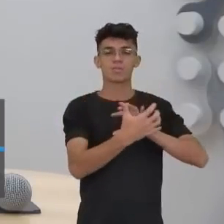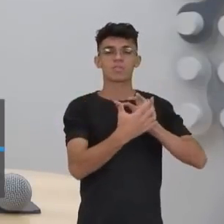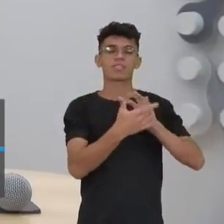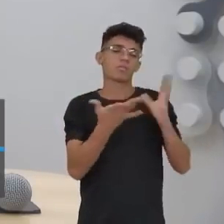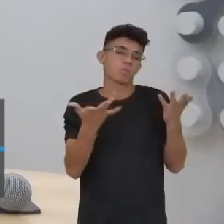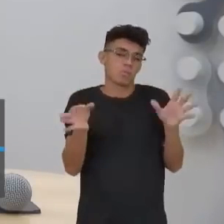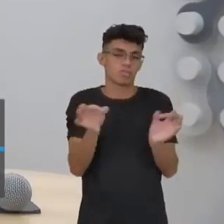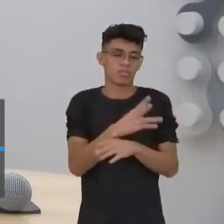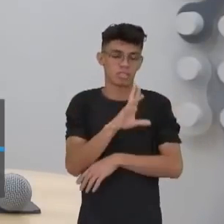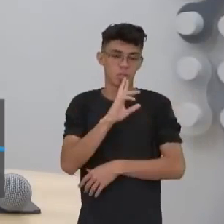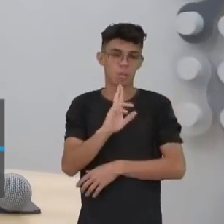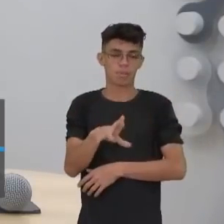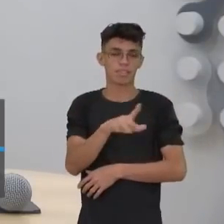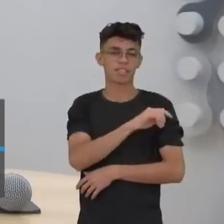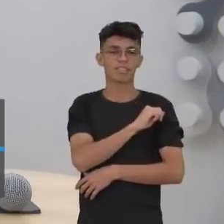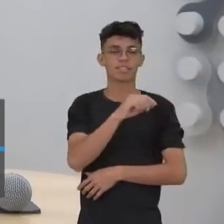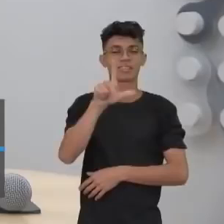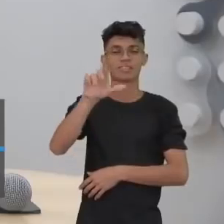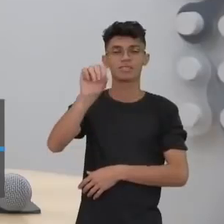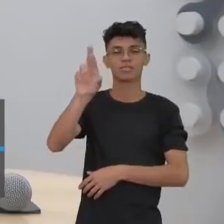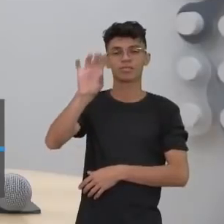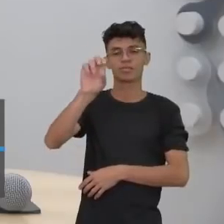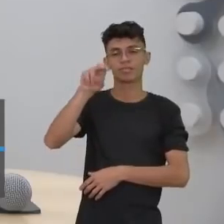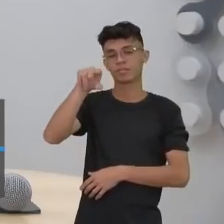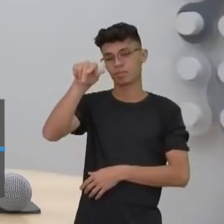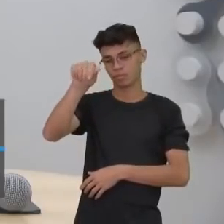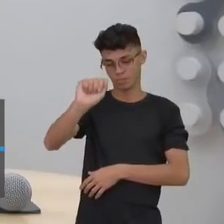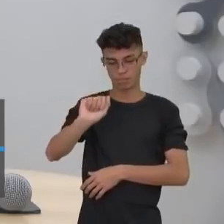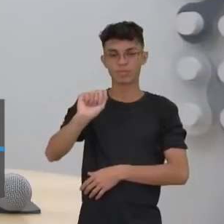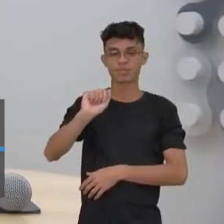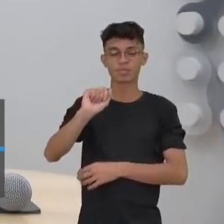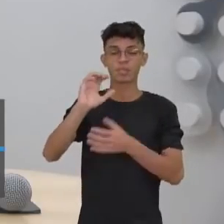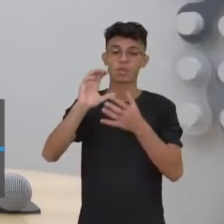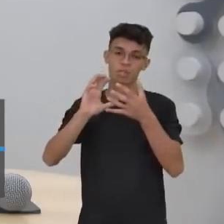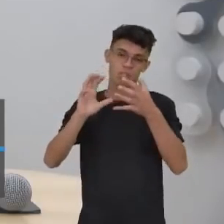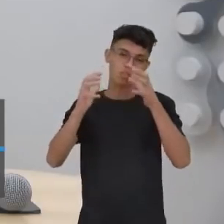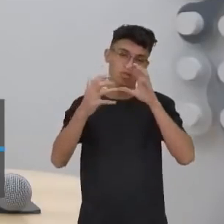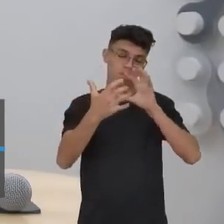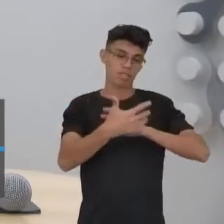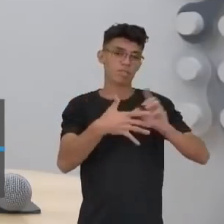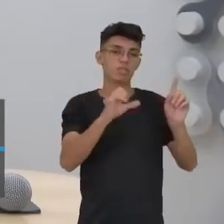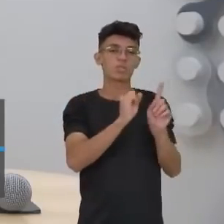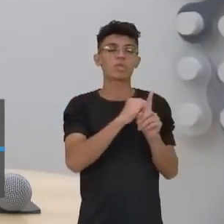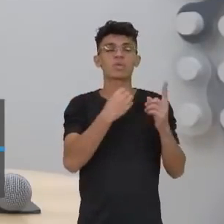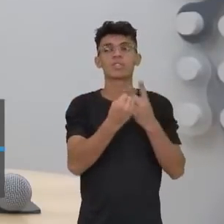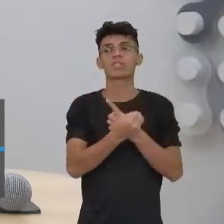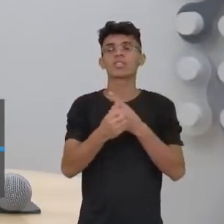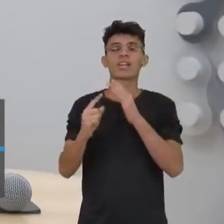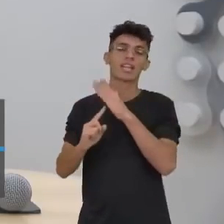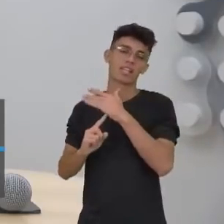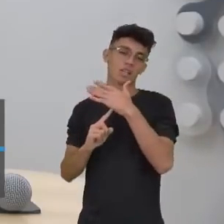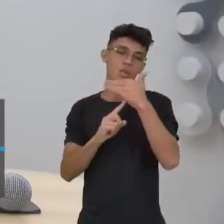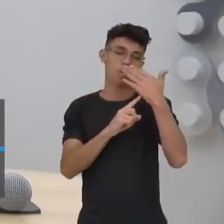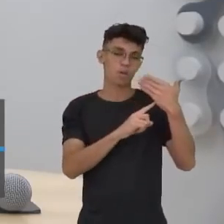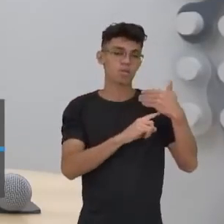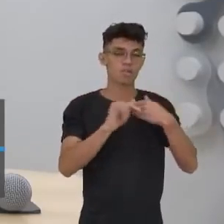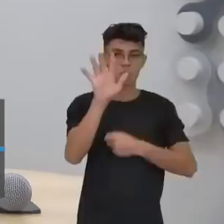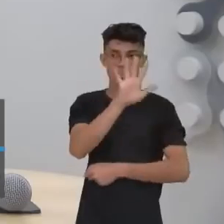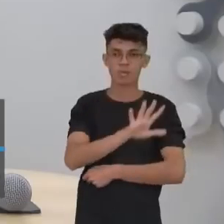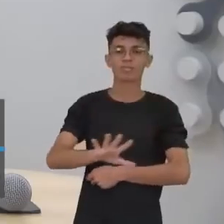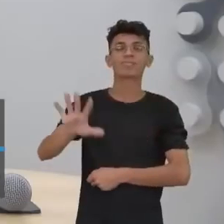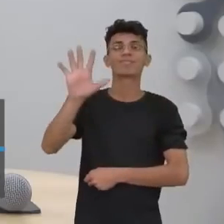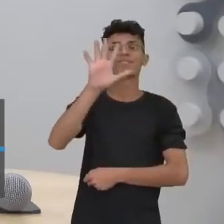gente finalizar aqui, a estudante Lorena também disse que é uma transformação social, tecnológica, mundial, ou seja,